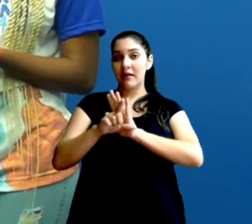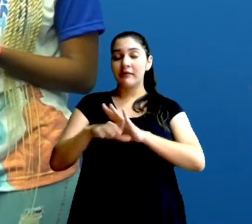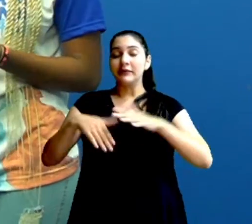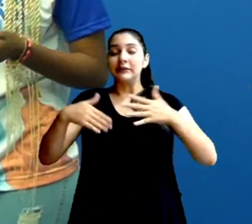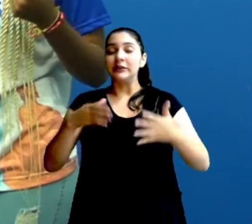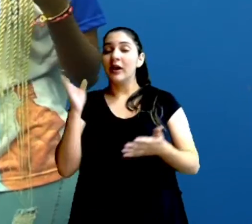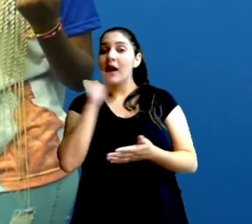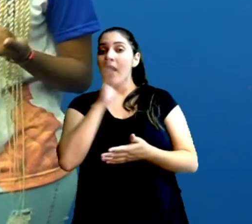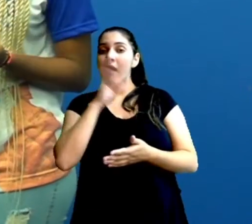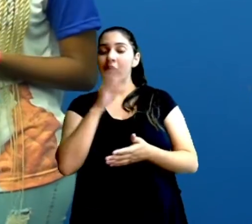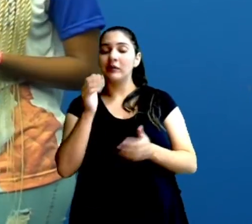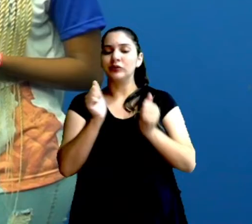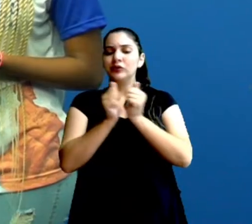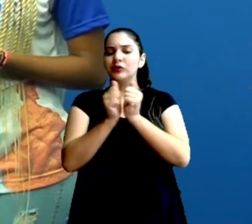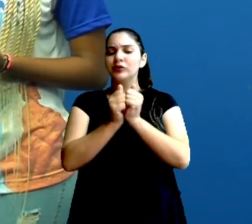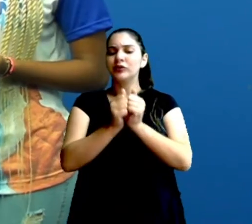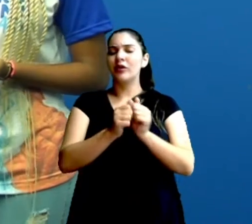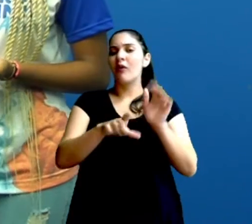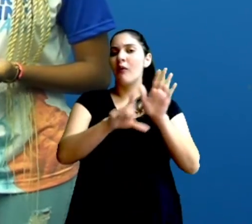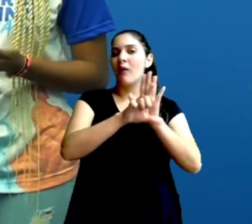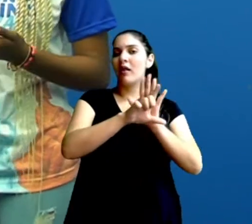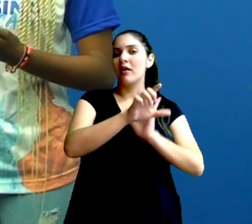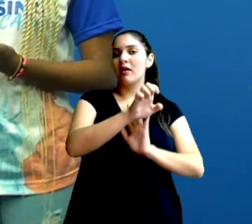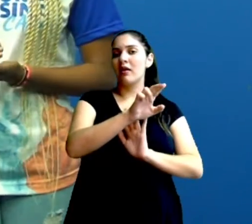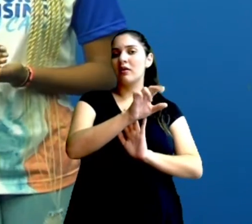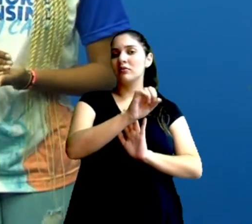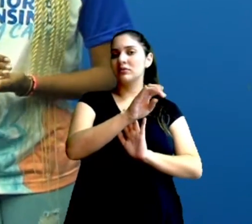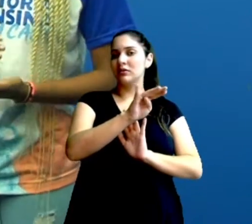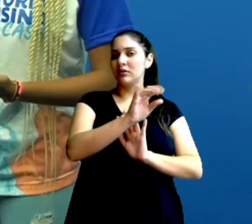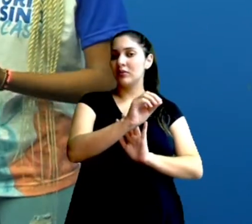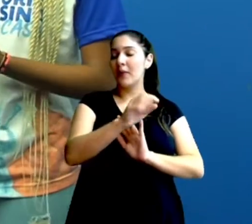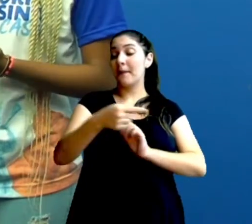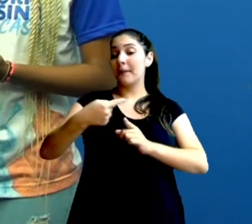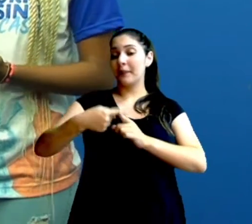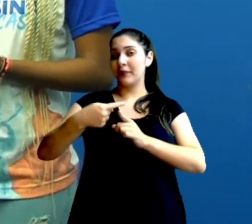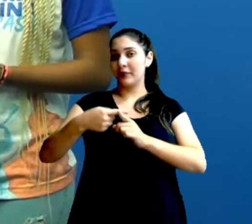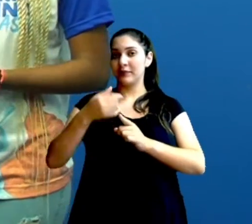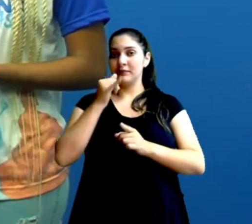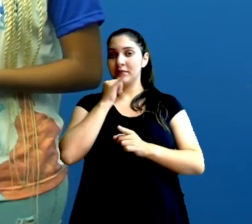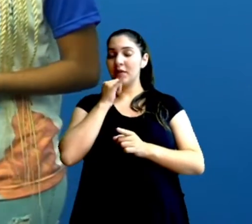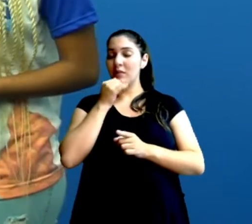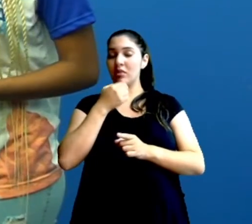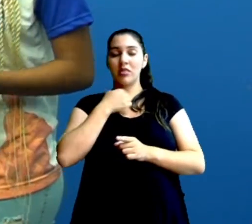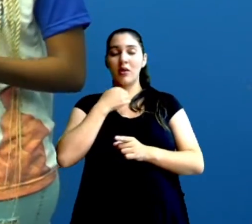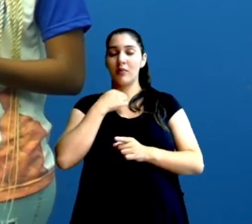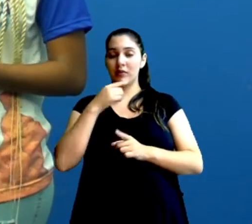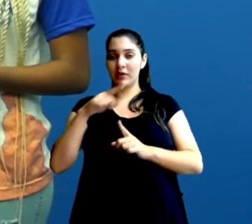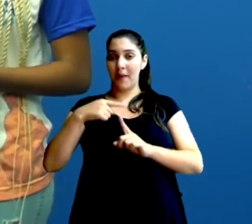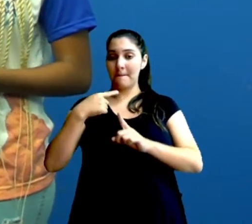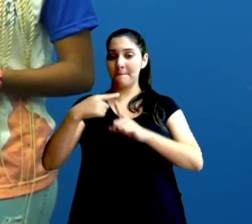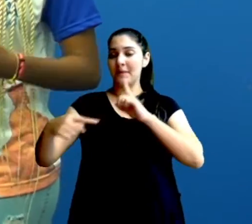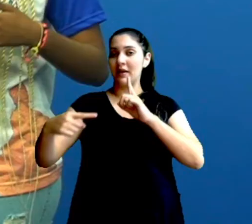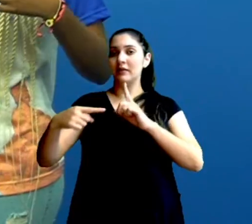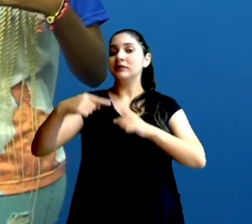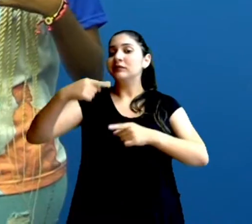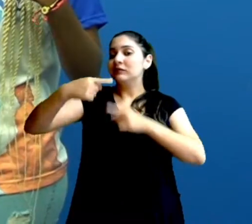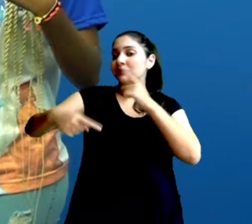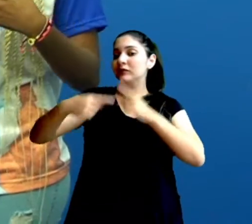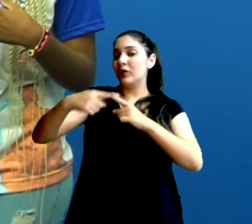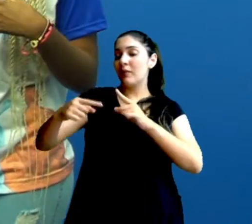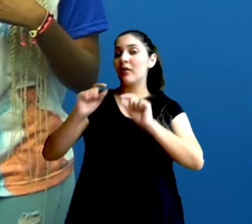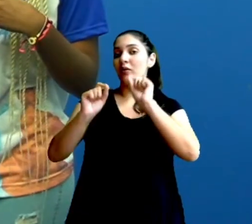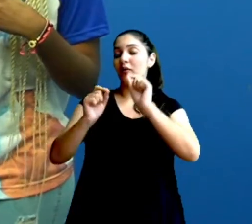rápido, juntinho com a de Lei Eusébio de Queiroz? Por quê? Porque como não podia mais, como era proibido, né,